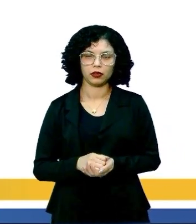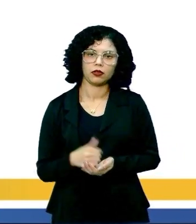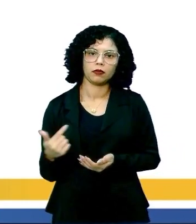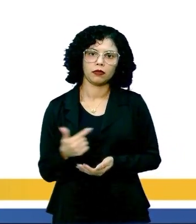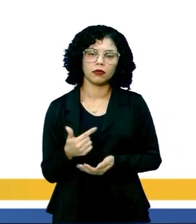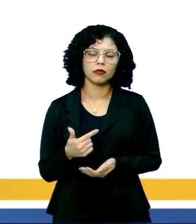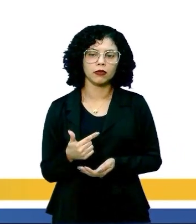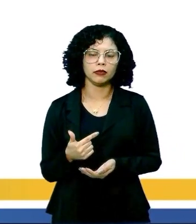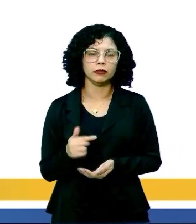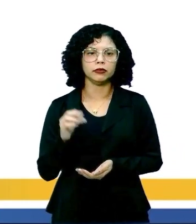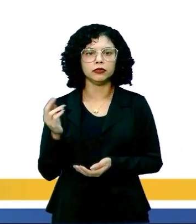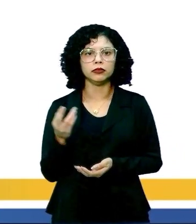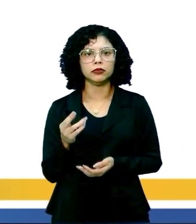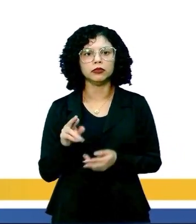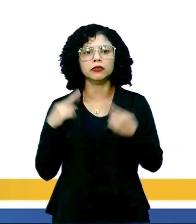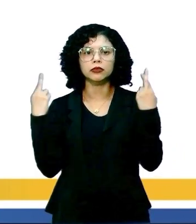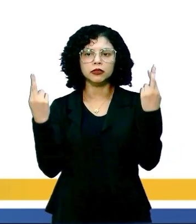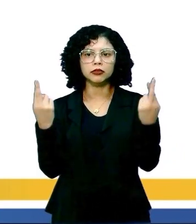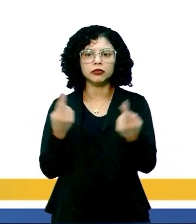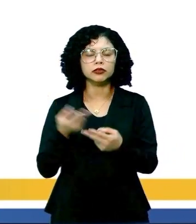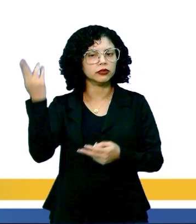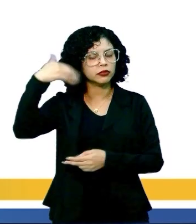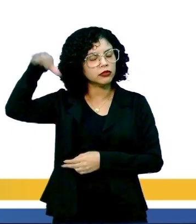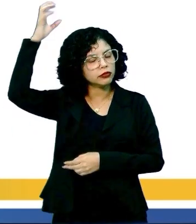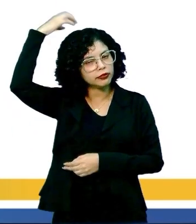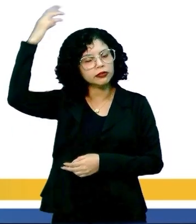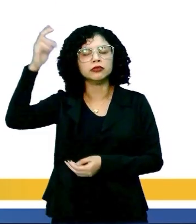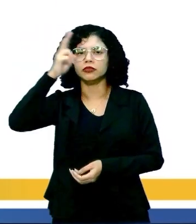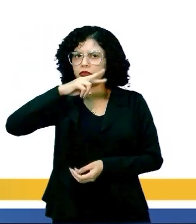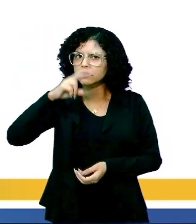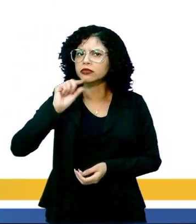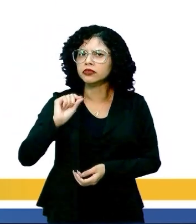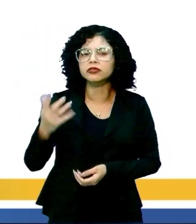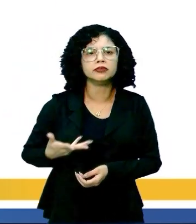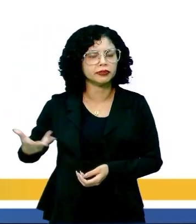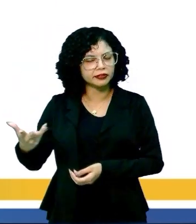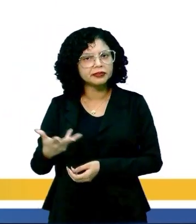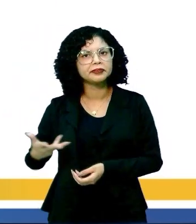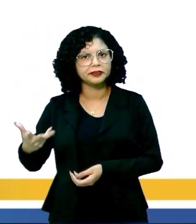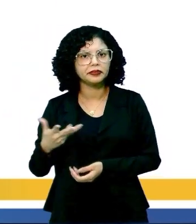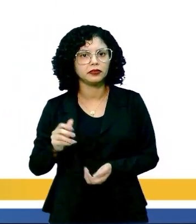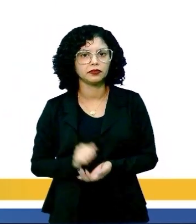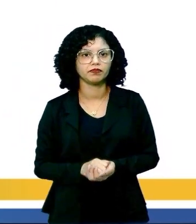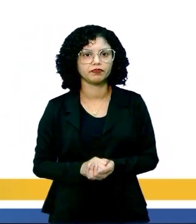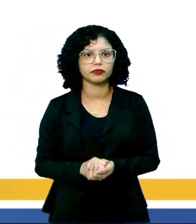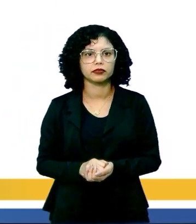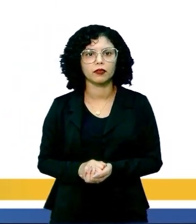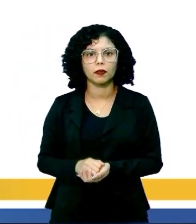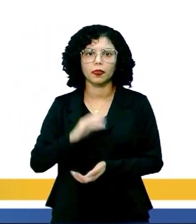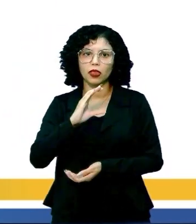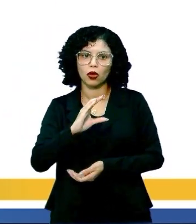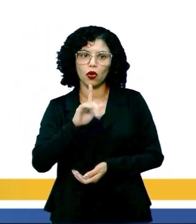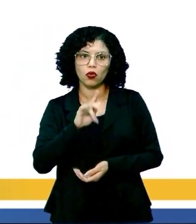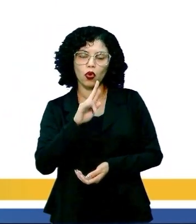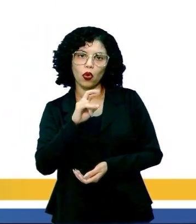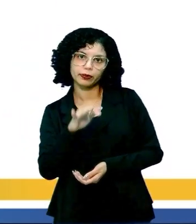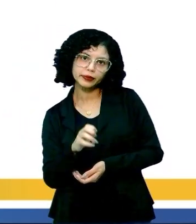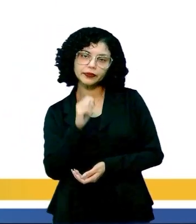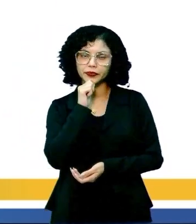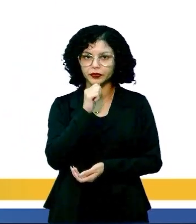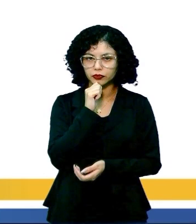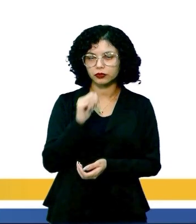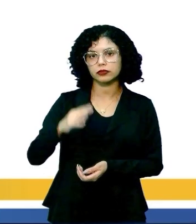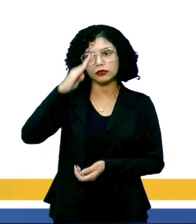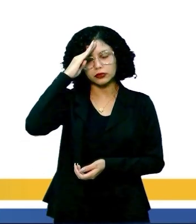Reinado. Afinal, a proclamação da República, você lembra, foi basicamente um golpe em que os militares